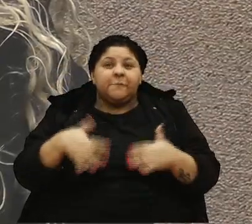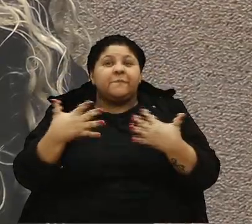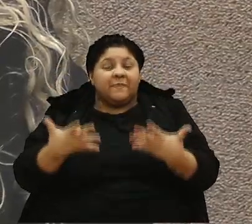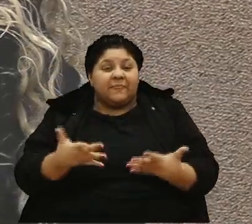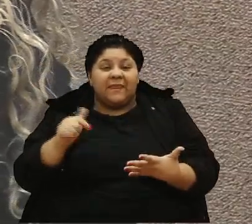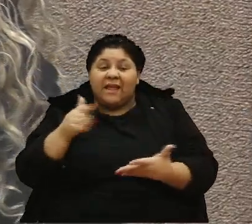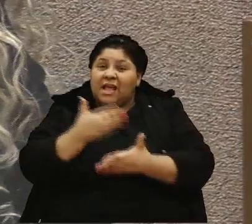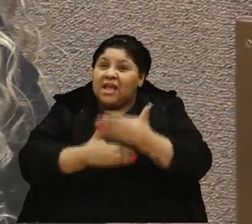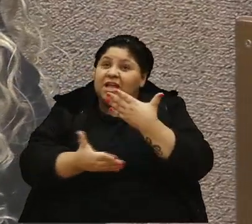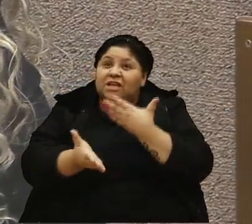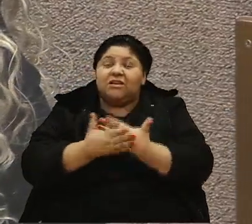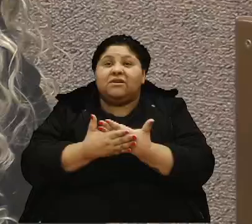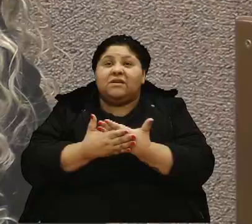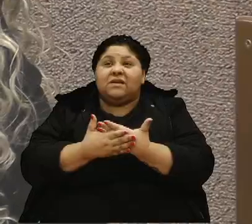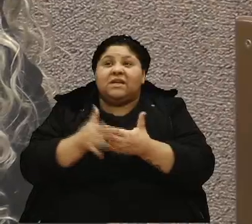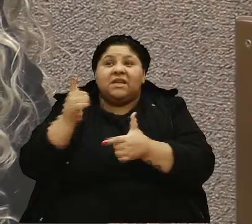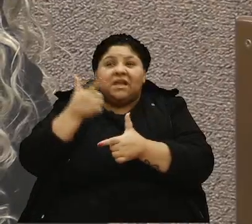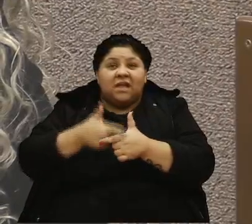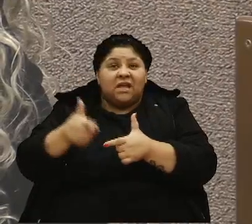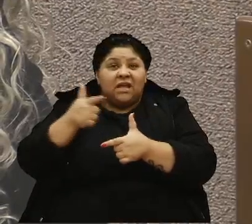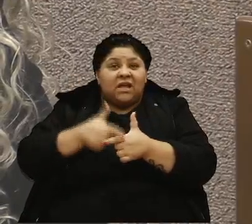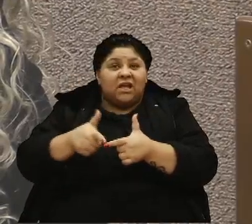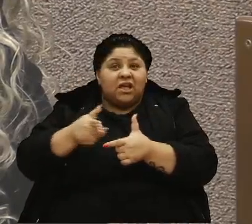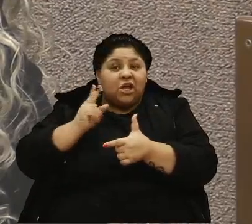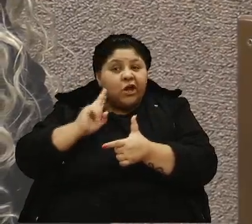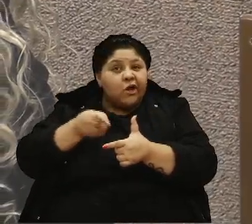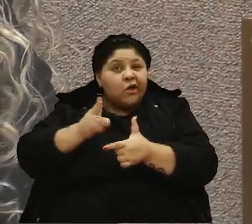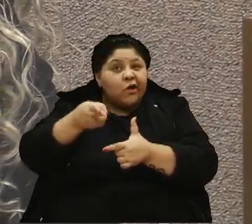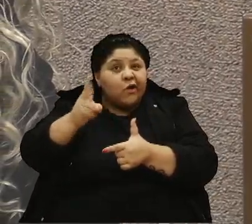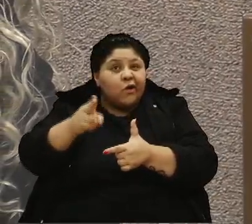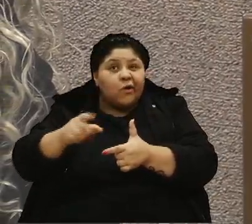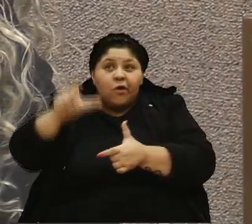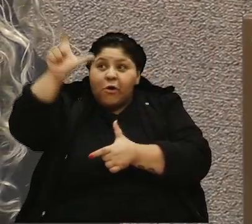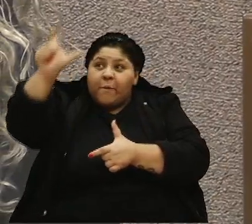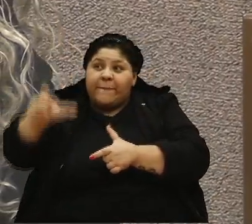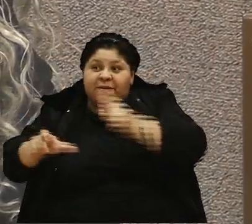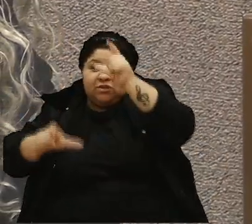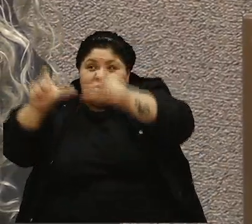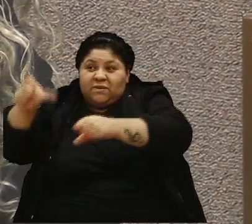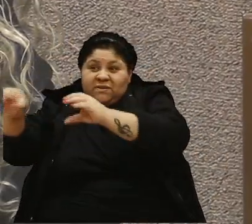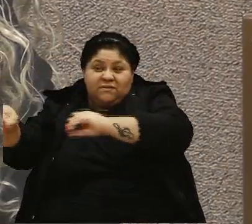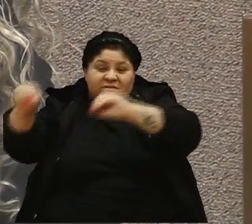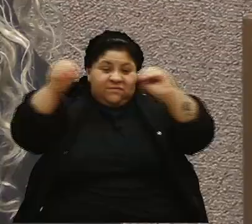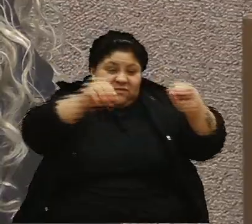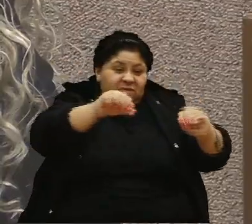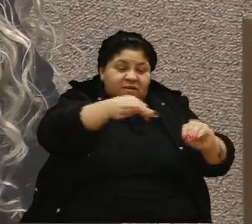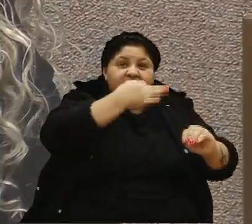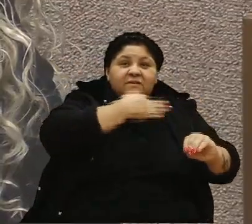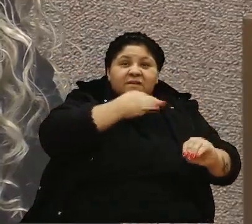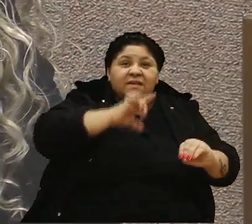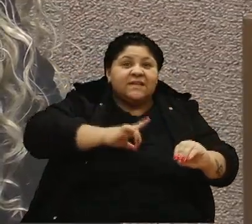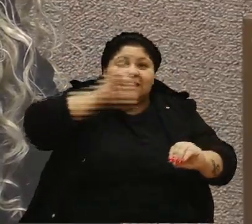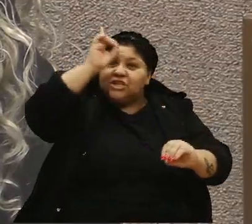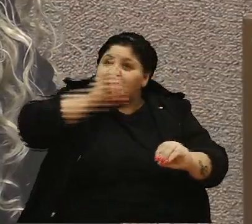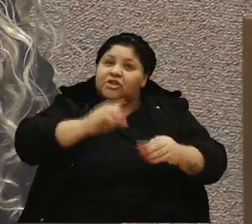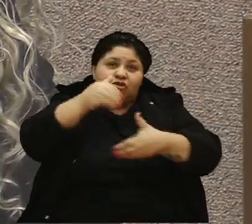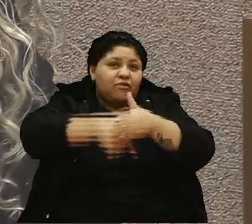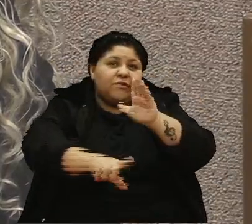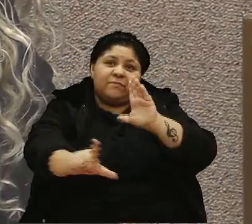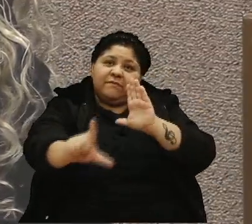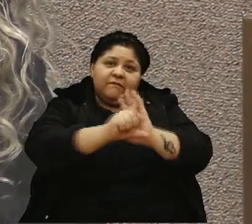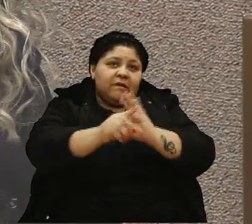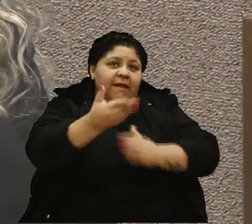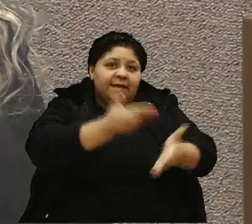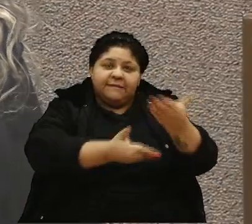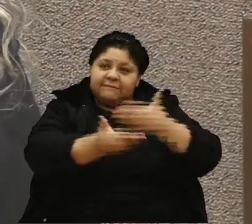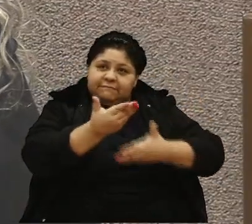questão toda é essa. O problema é que continua chegando gente de tudo que é lugar e essas pessoas têm direito, por lei, de serem